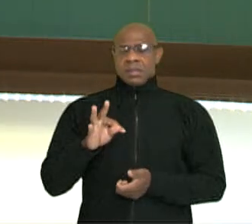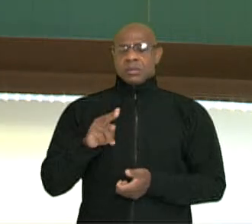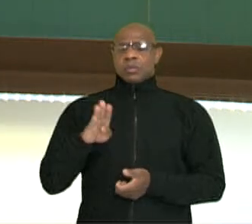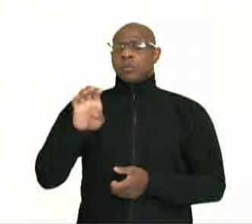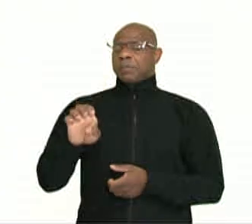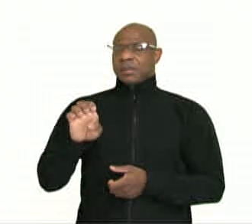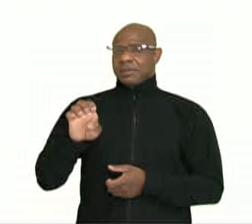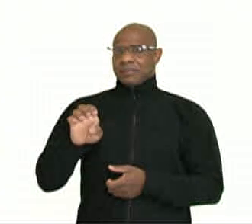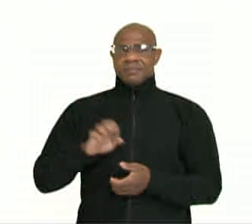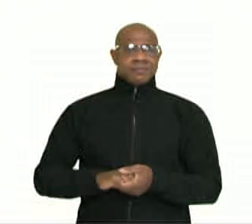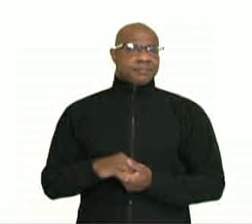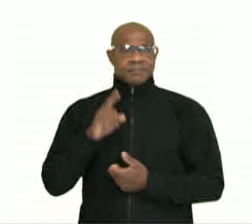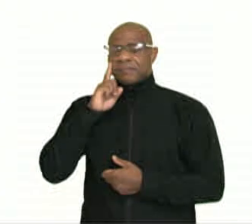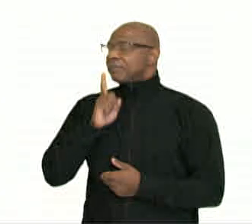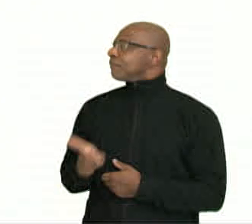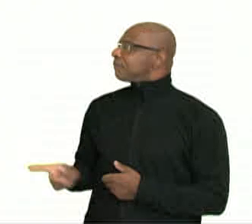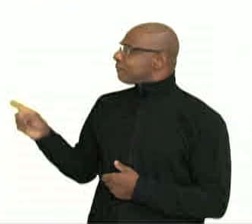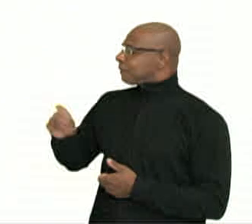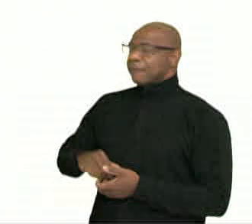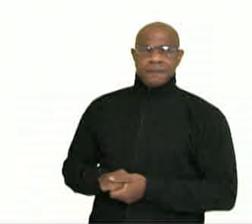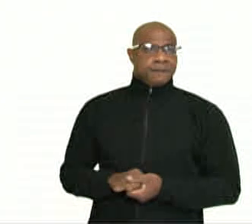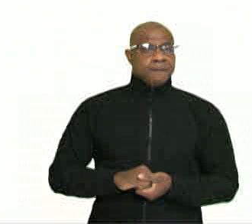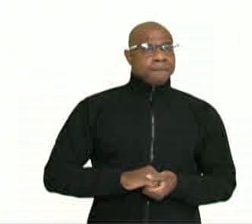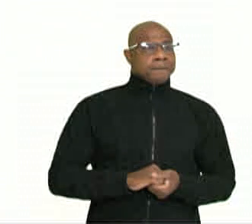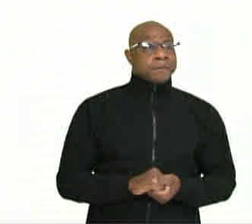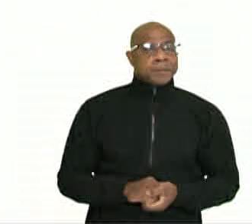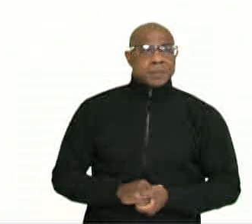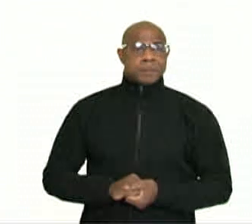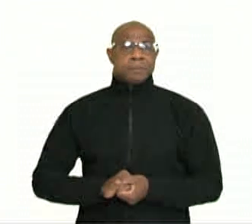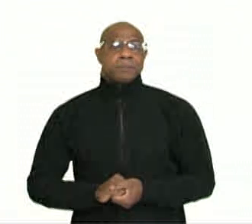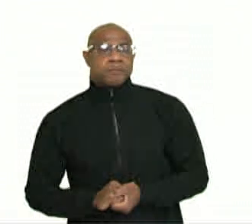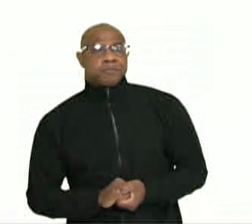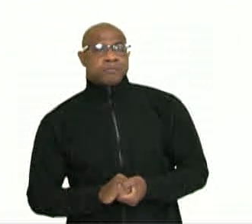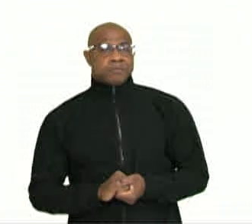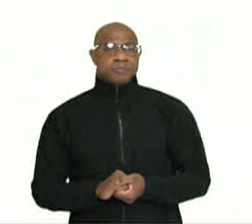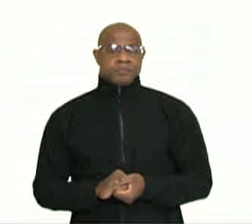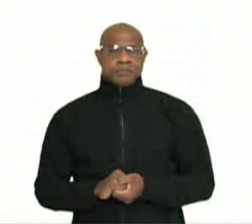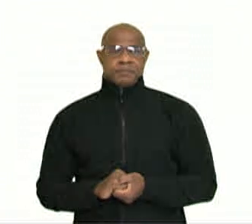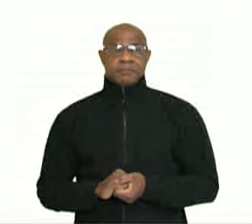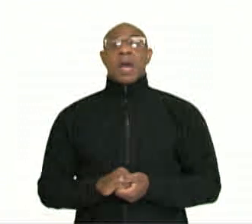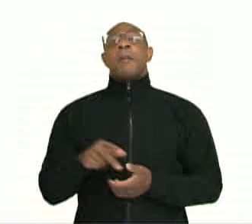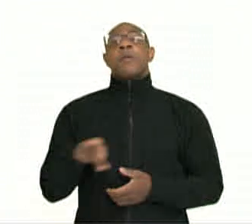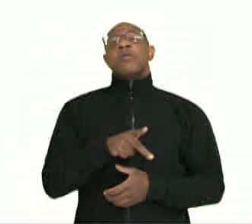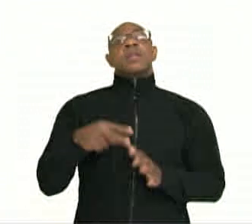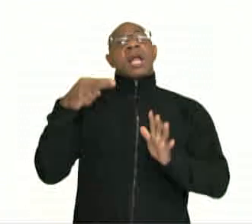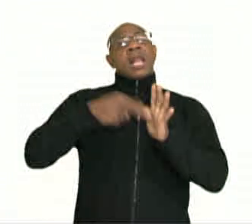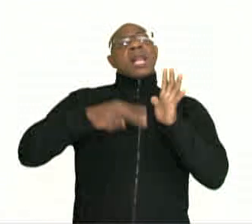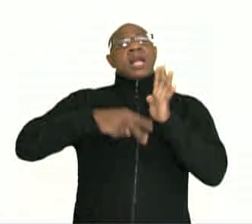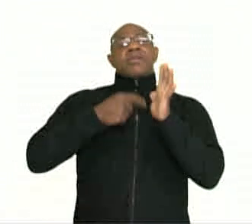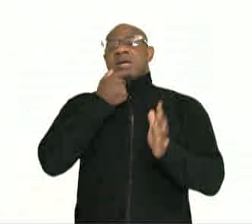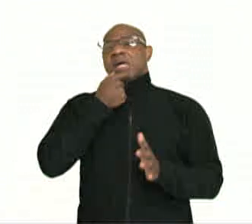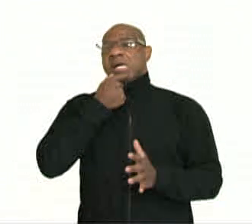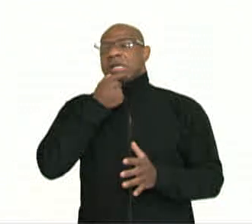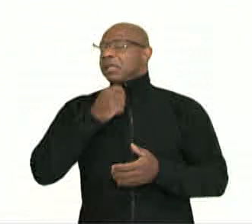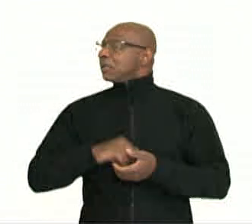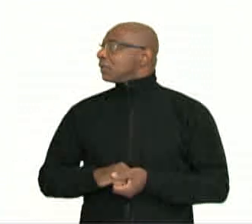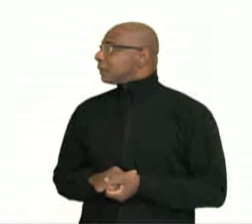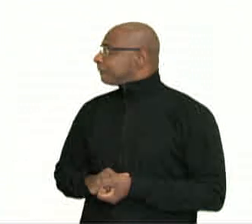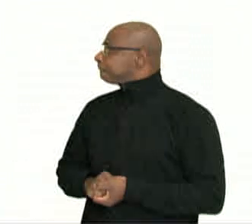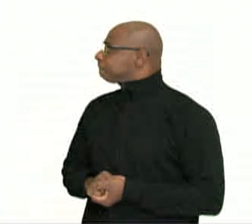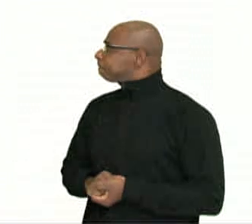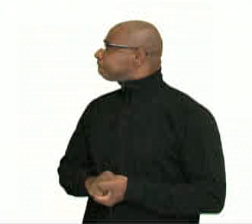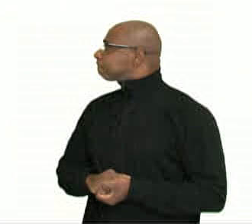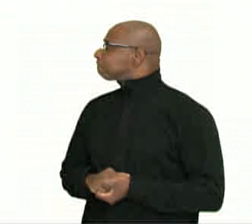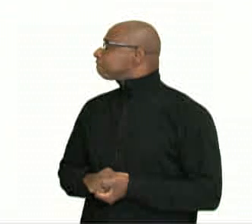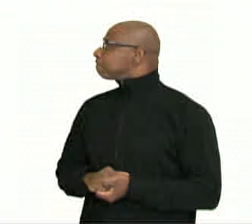also known as a YouTube celebrity, YouTube content creator, YouTube creator, or